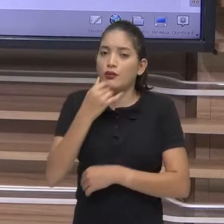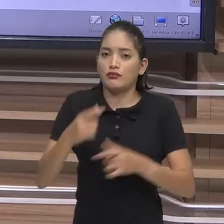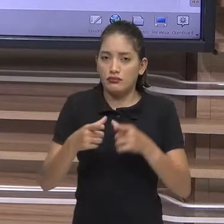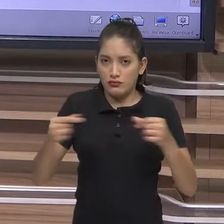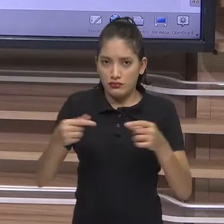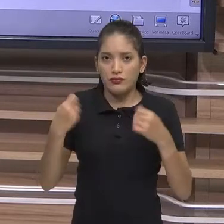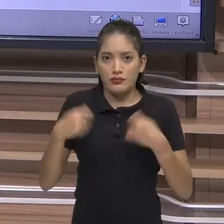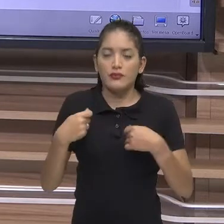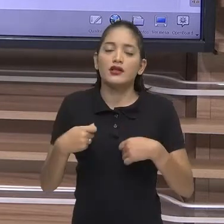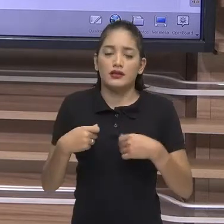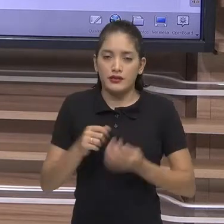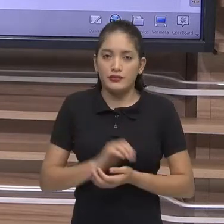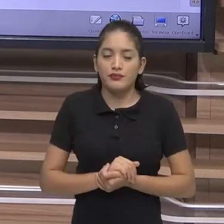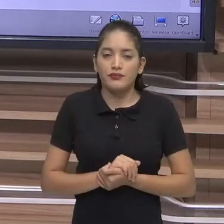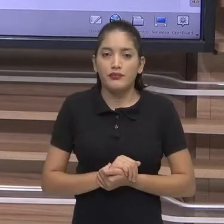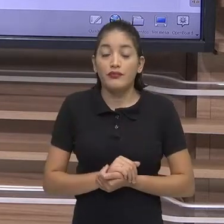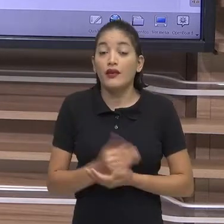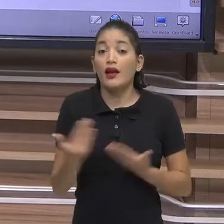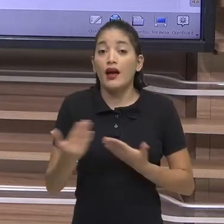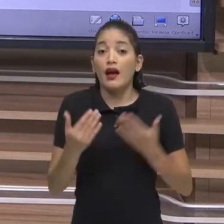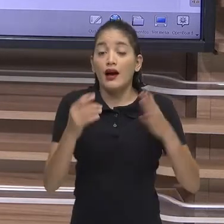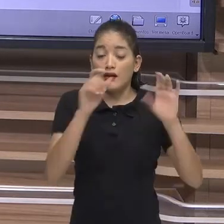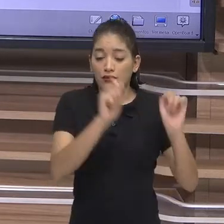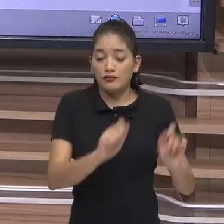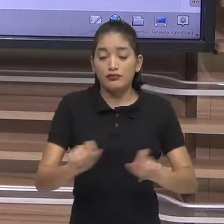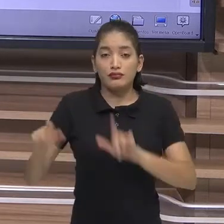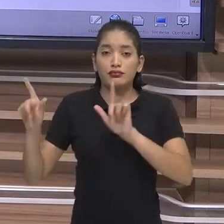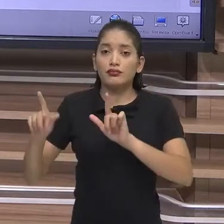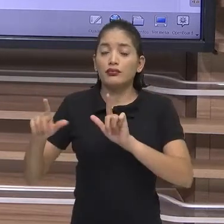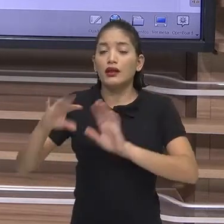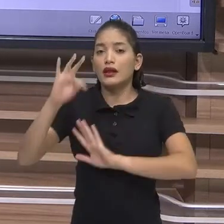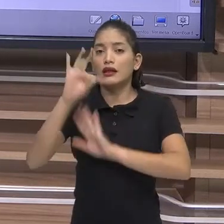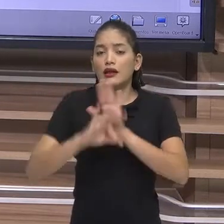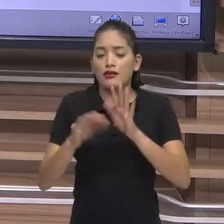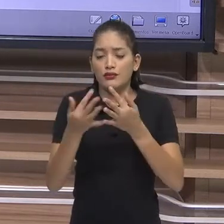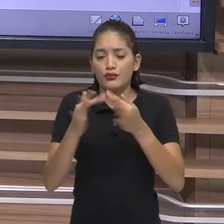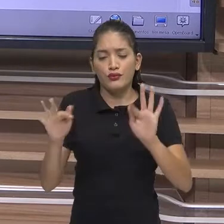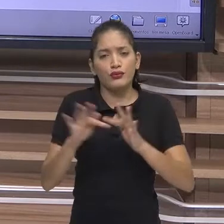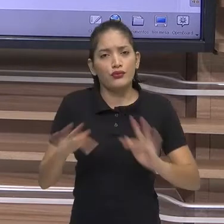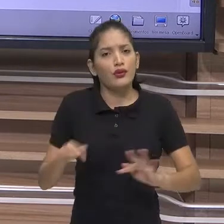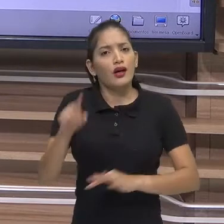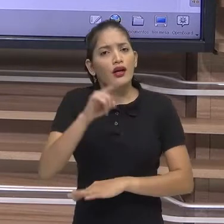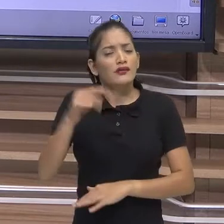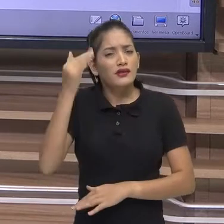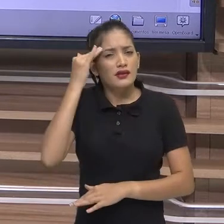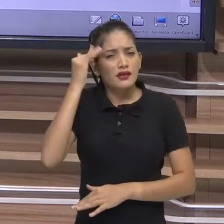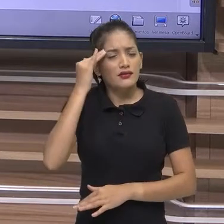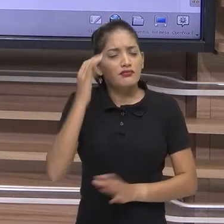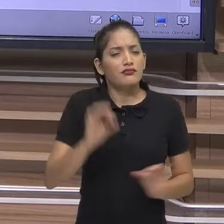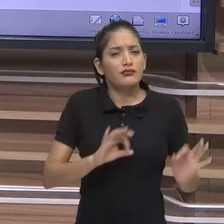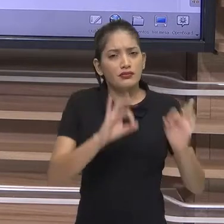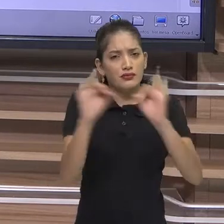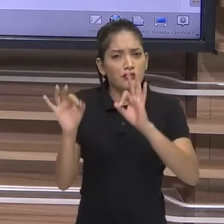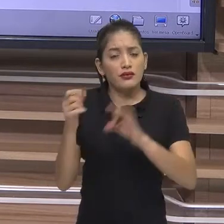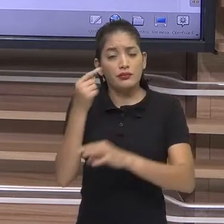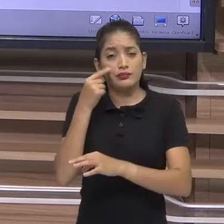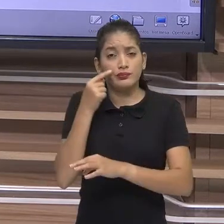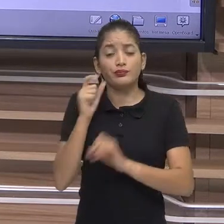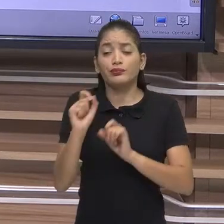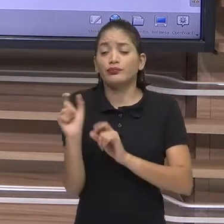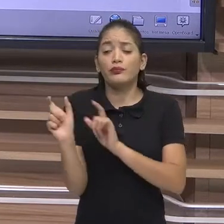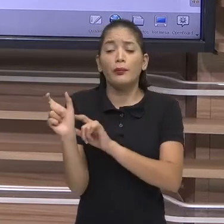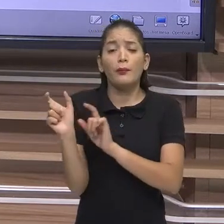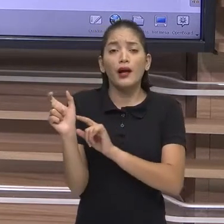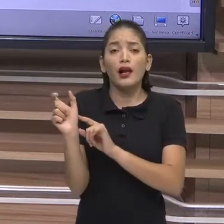bom? Vamos agora para trechos ali do vídeo que vocês acabaram de acompanhar e vamos ver aqui as palavras